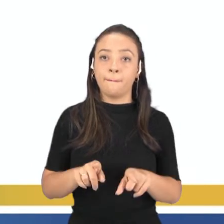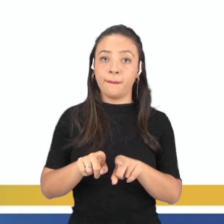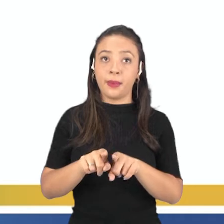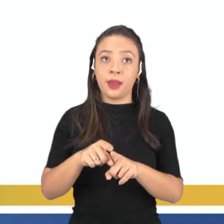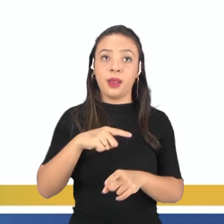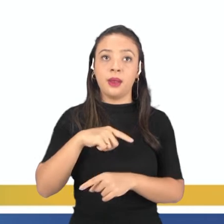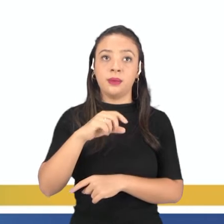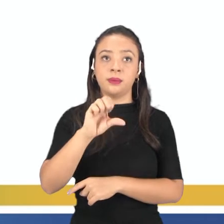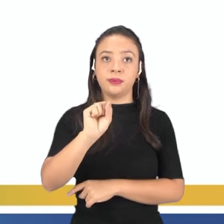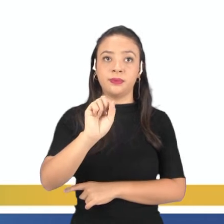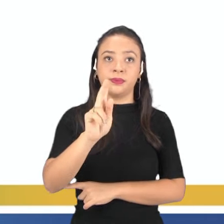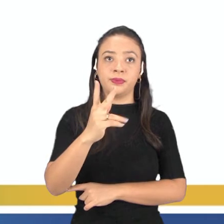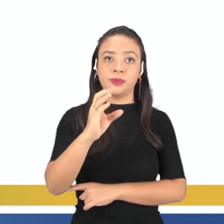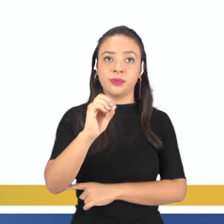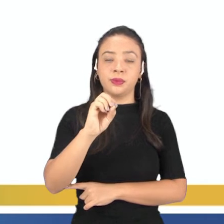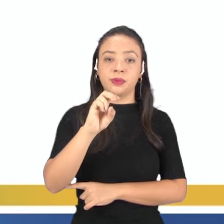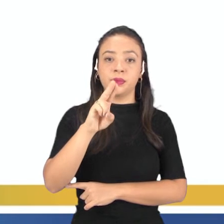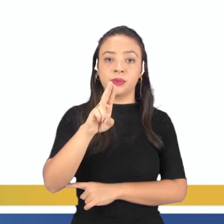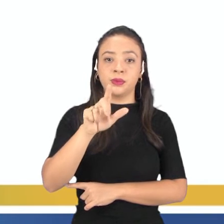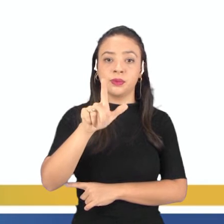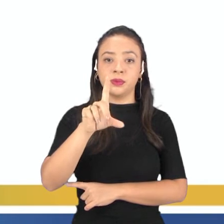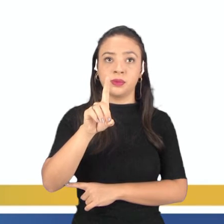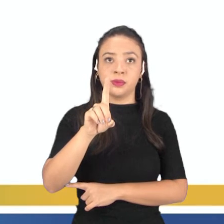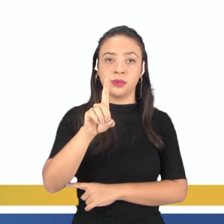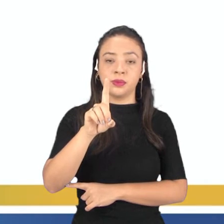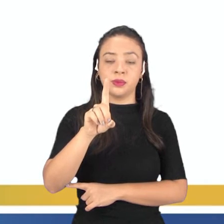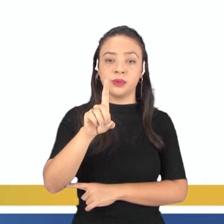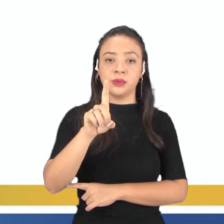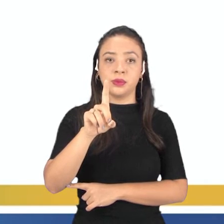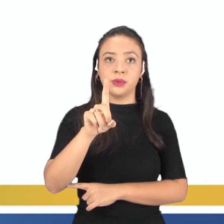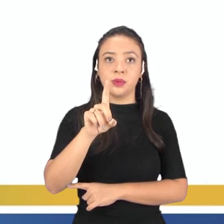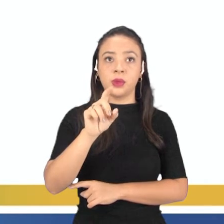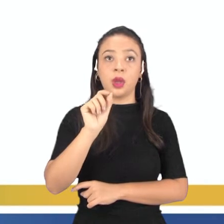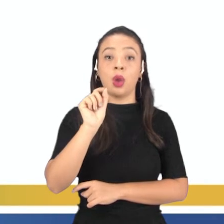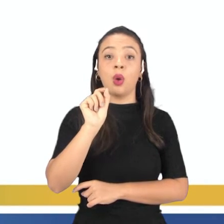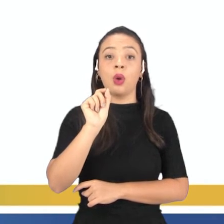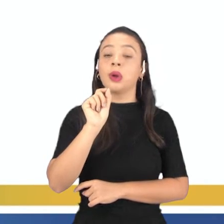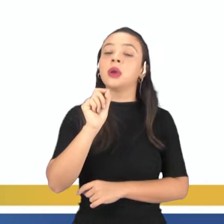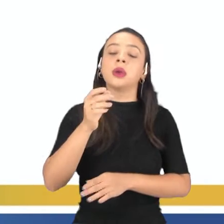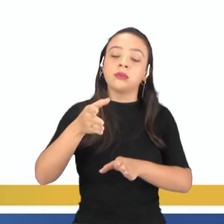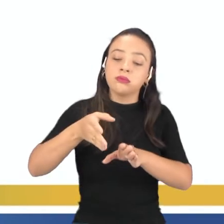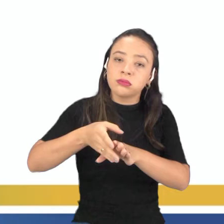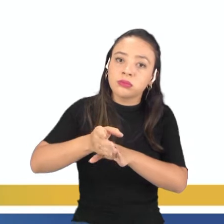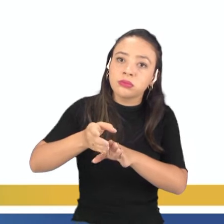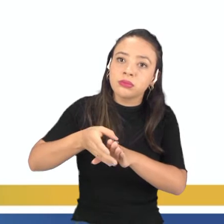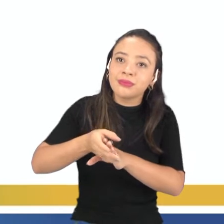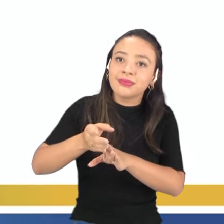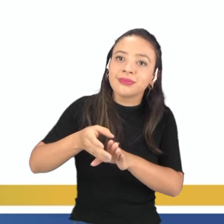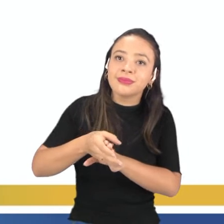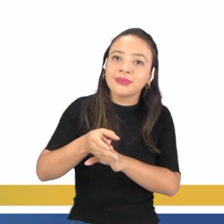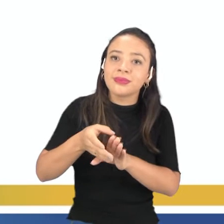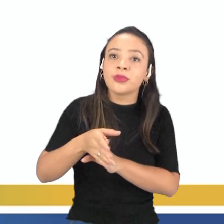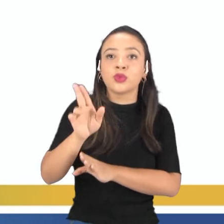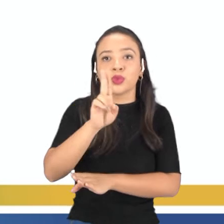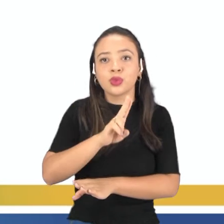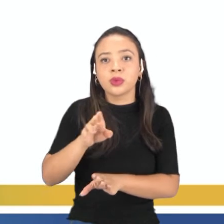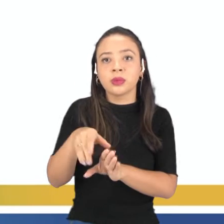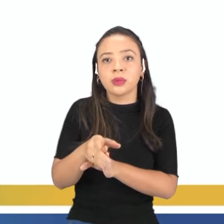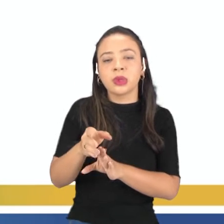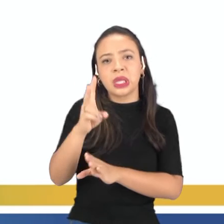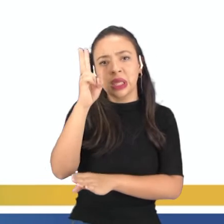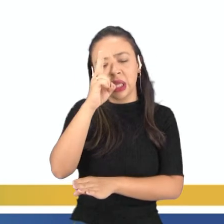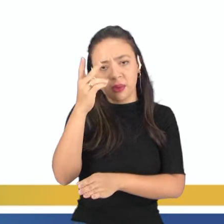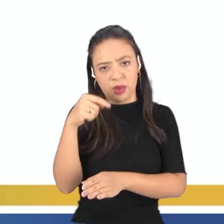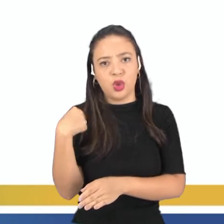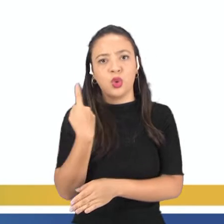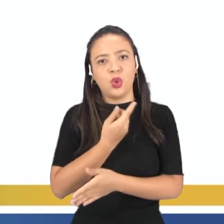O should, pessoal, é aquele modal que a gente usa para dar conselhos. Ele expressa um conselho. Lembra que nas nossas aulas a gente até